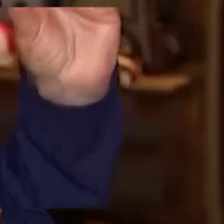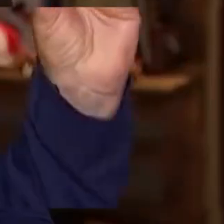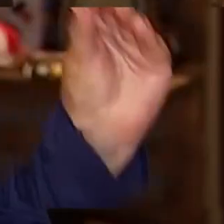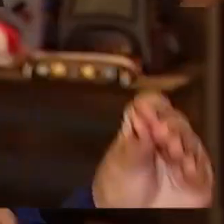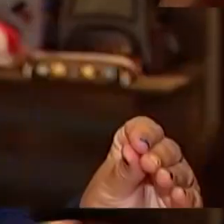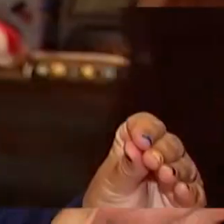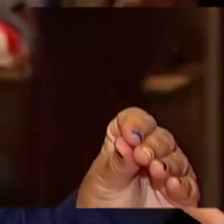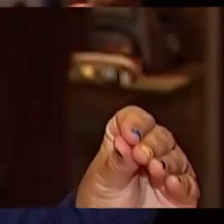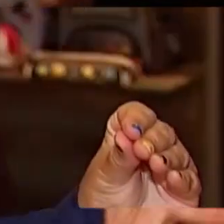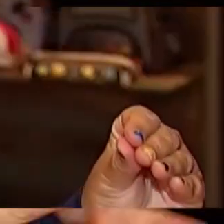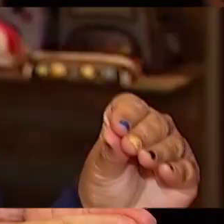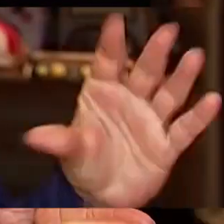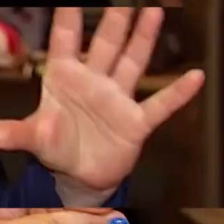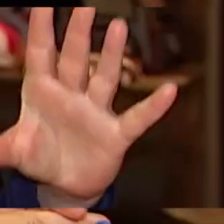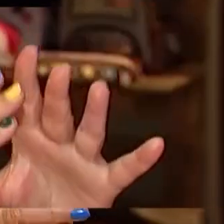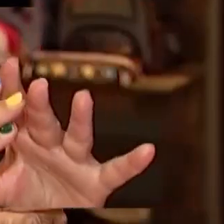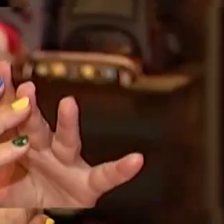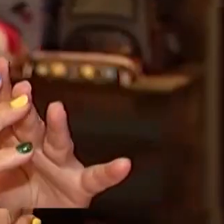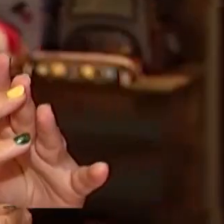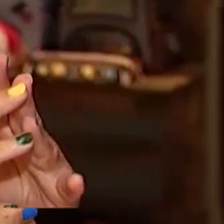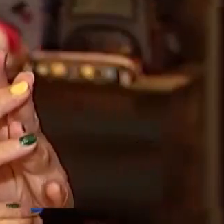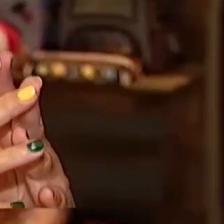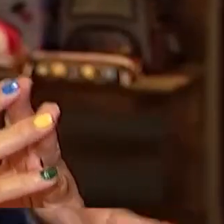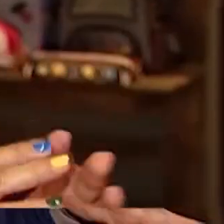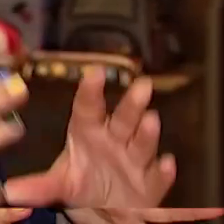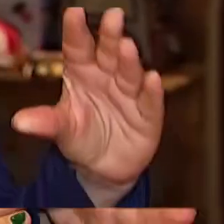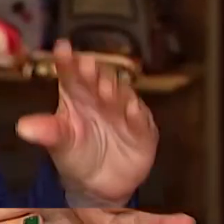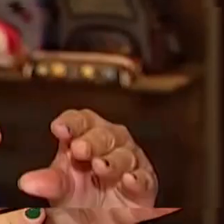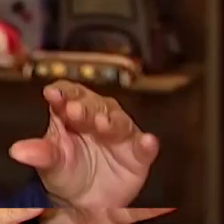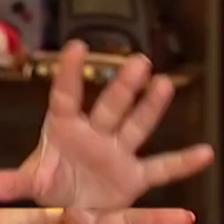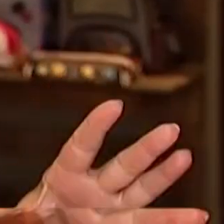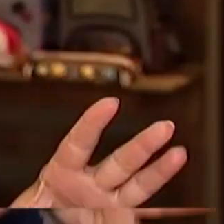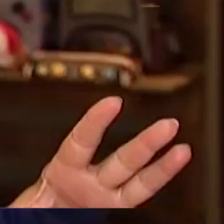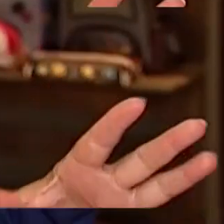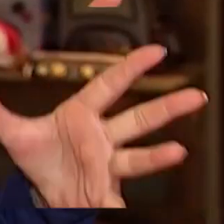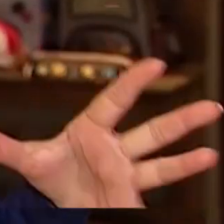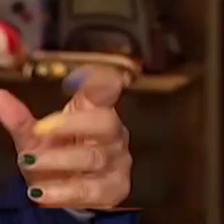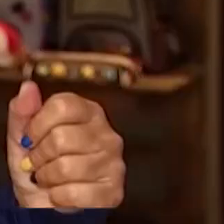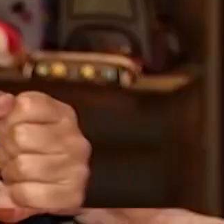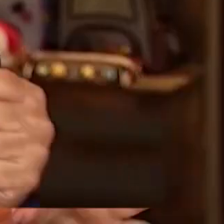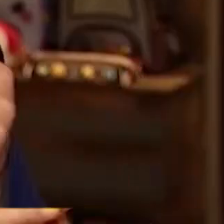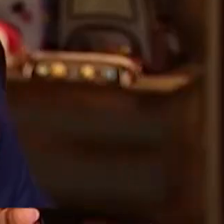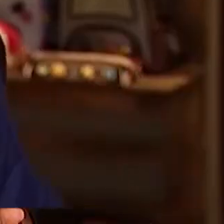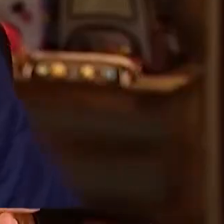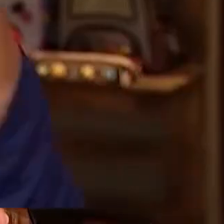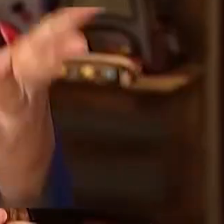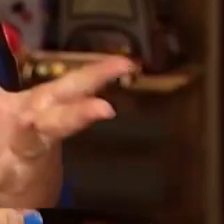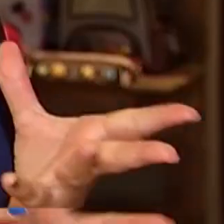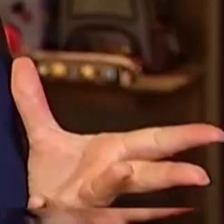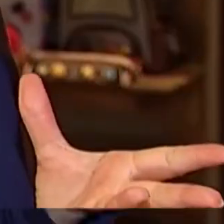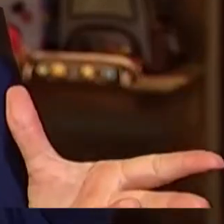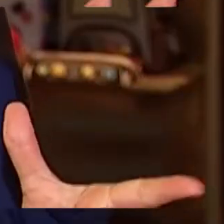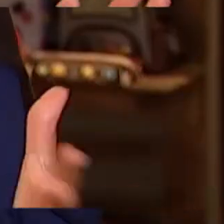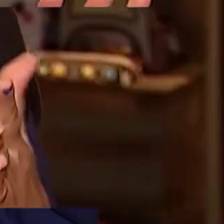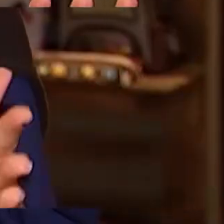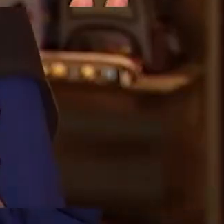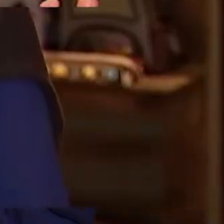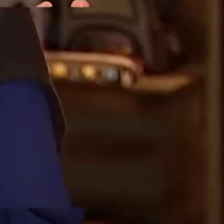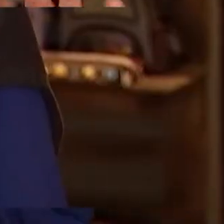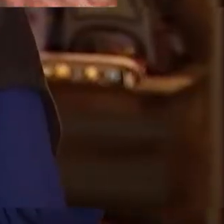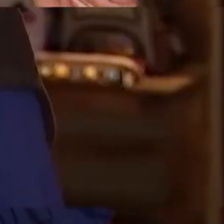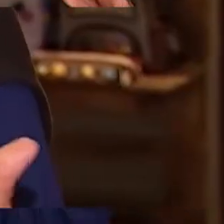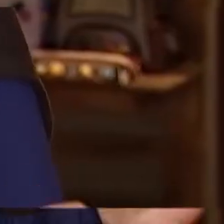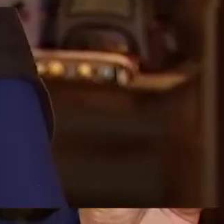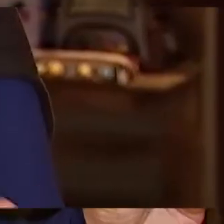ano passado, nós sentamos, conversamos e decidimos abrir a Academia Casa 73. É